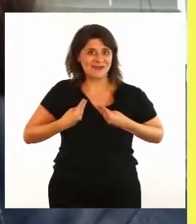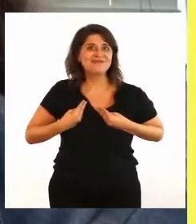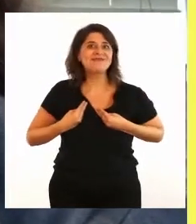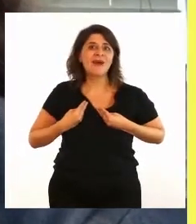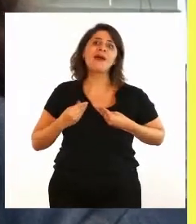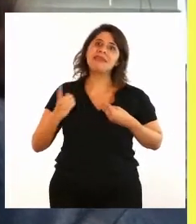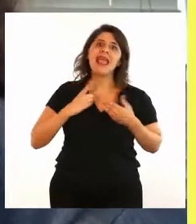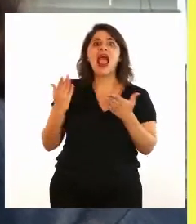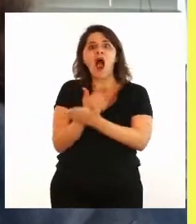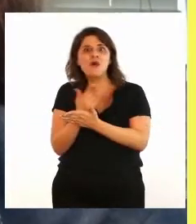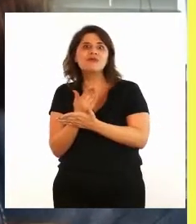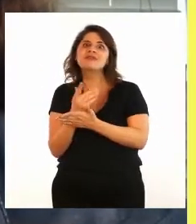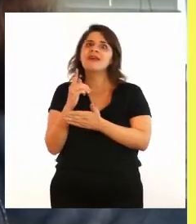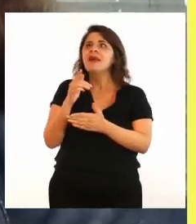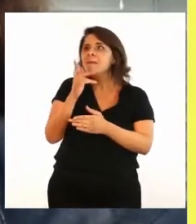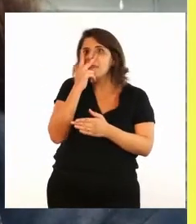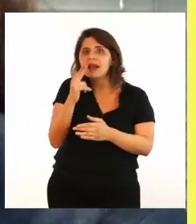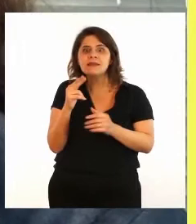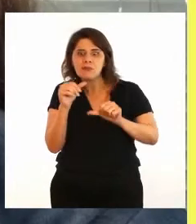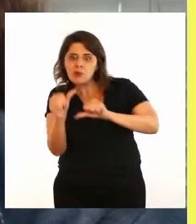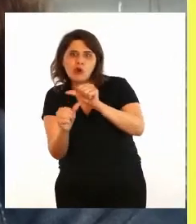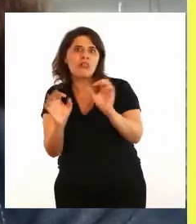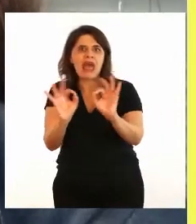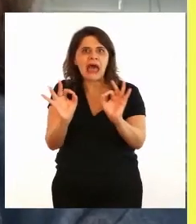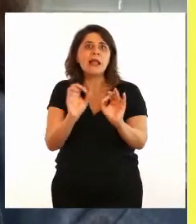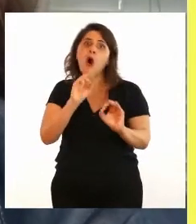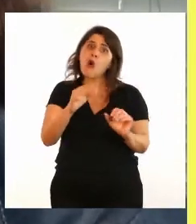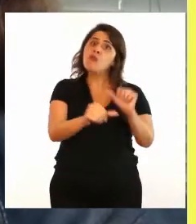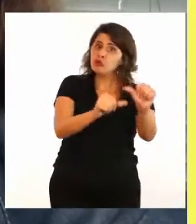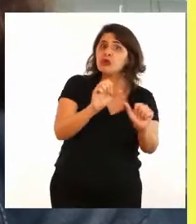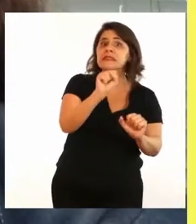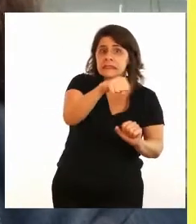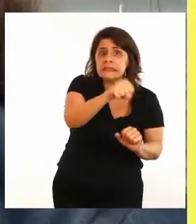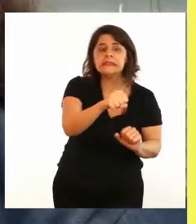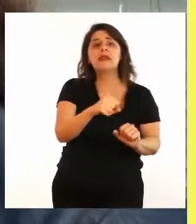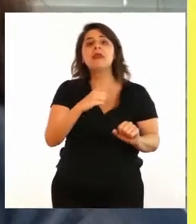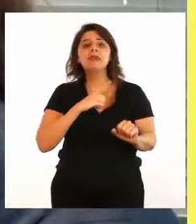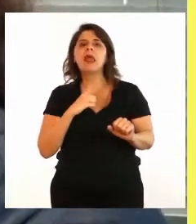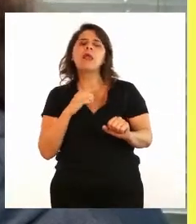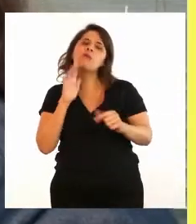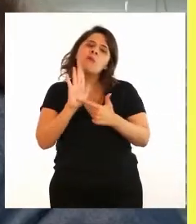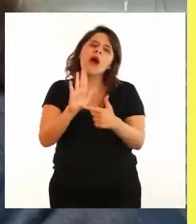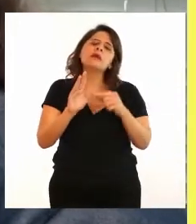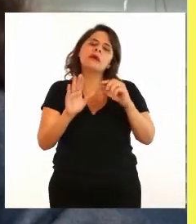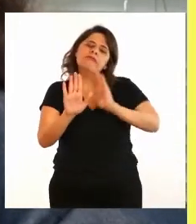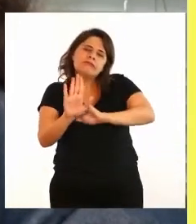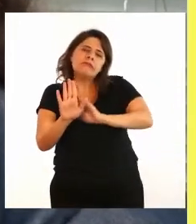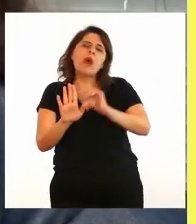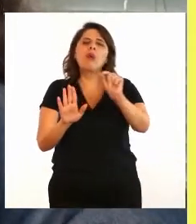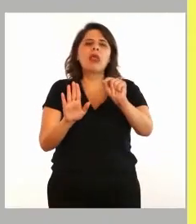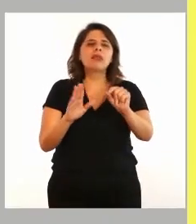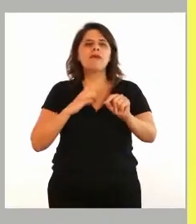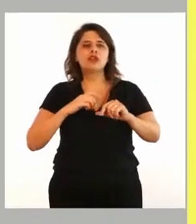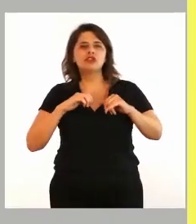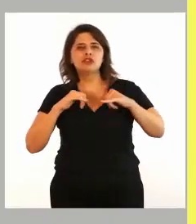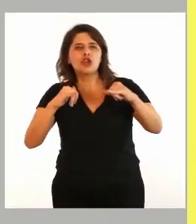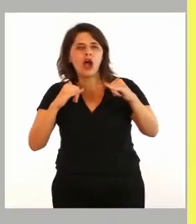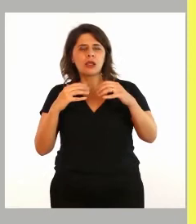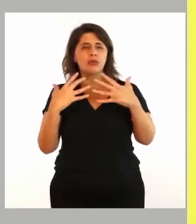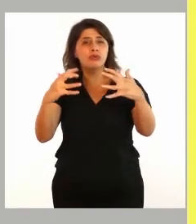tiveram modificações. Então você sabe de choques que teve no espaço, raios cósmicos que eles ficaram submetidos.